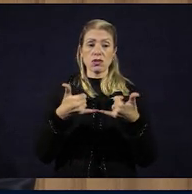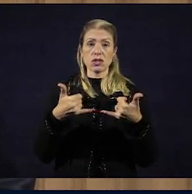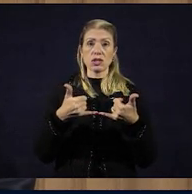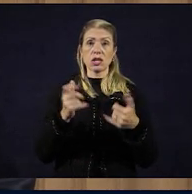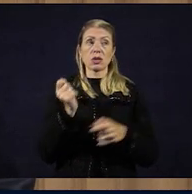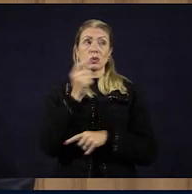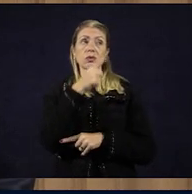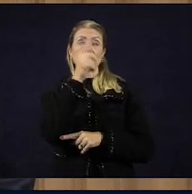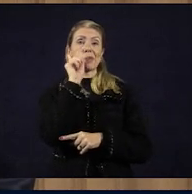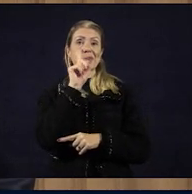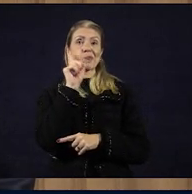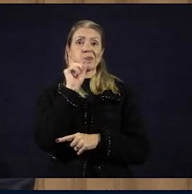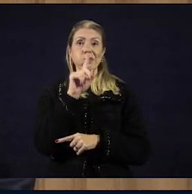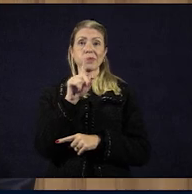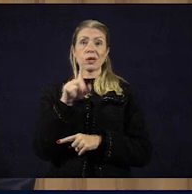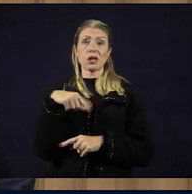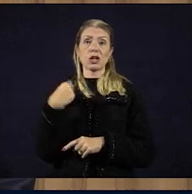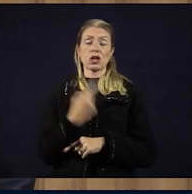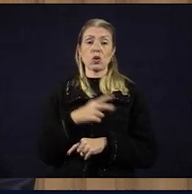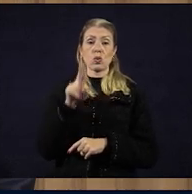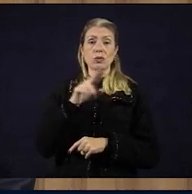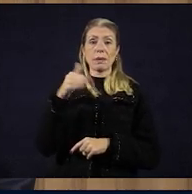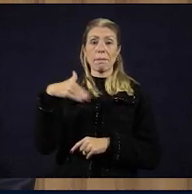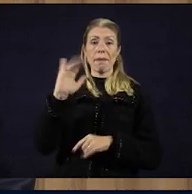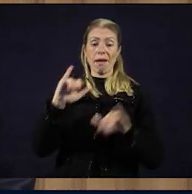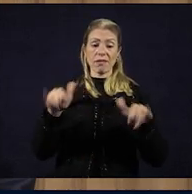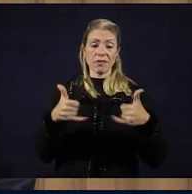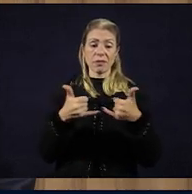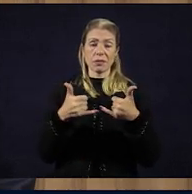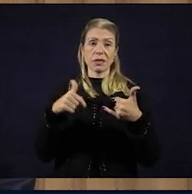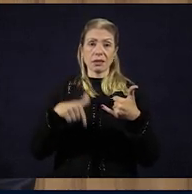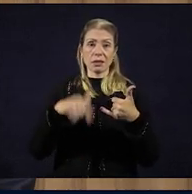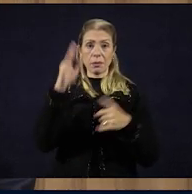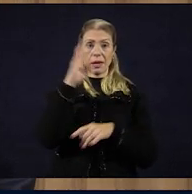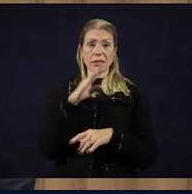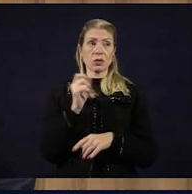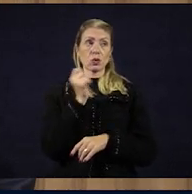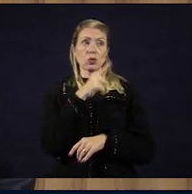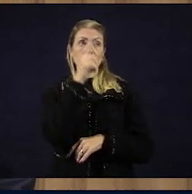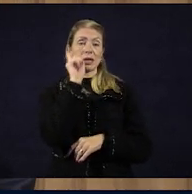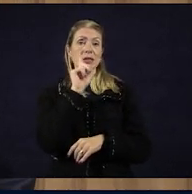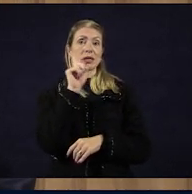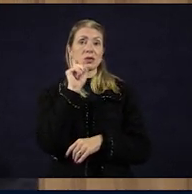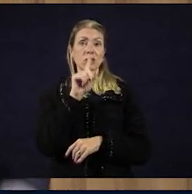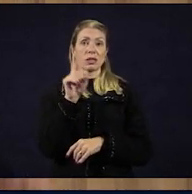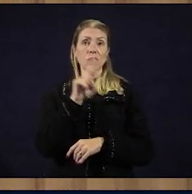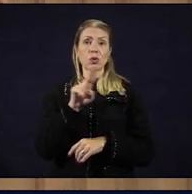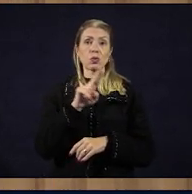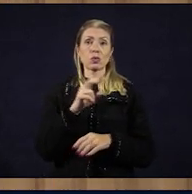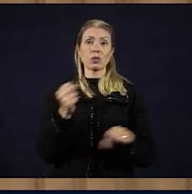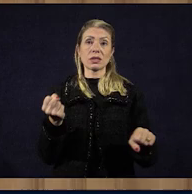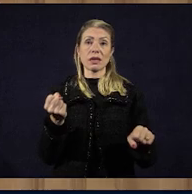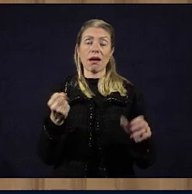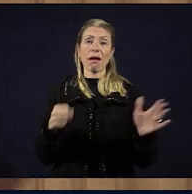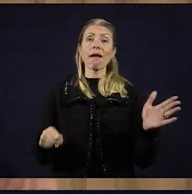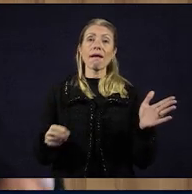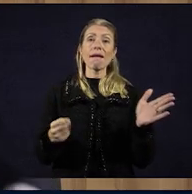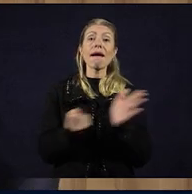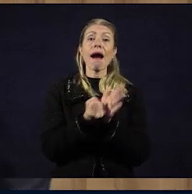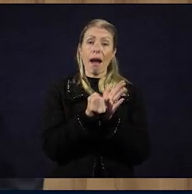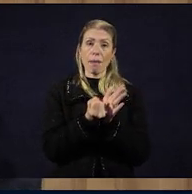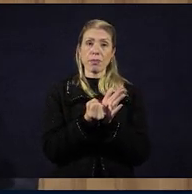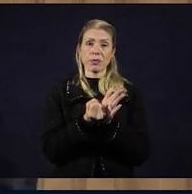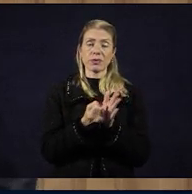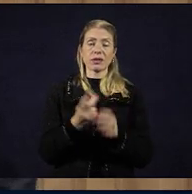a gente fibrou mais no Brasil esse ano do que nos Estados Unidos que ainda usa tecnologia de cabo a tecnologia bastante mais